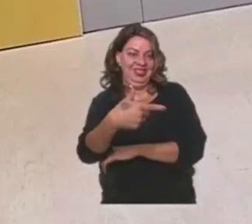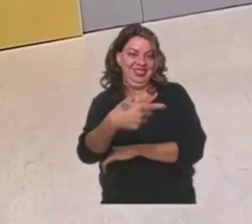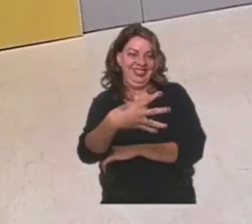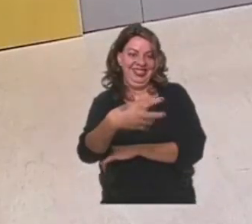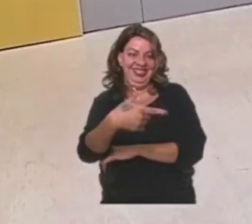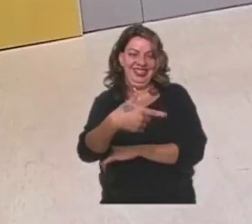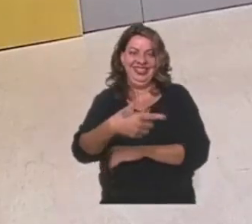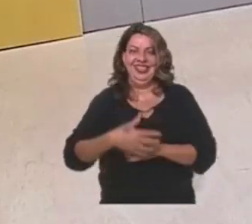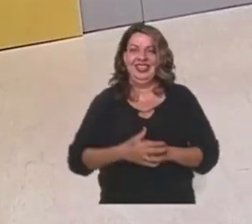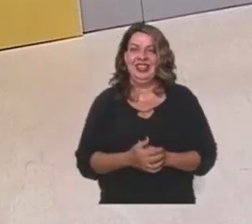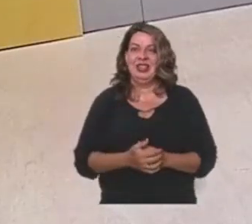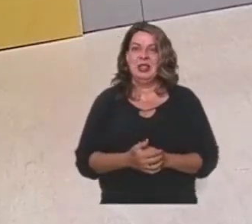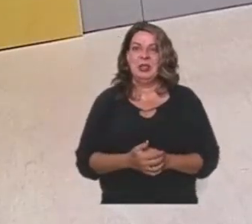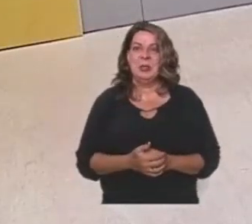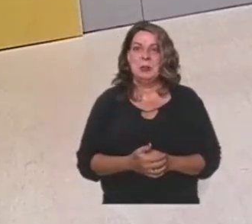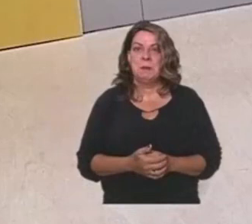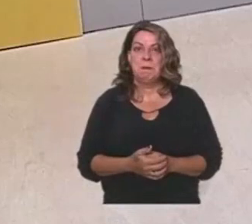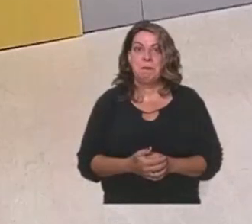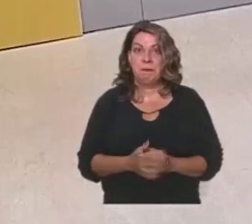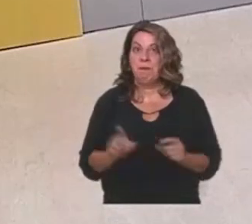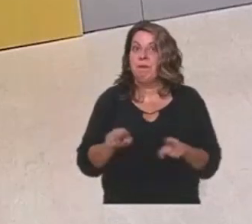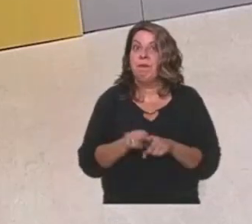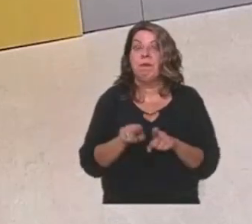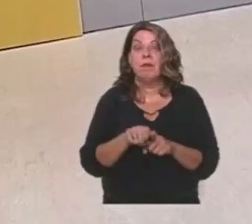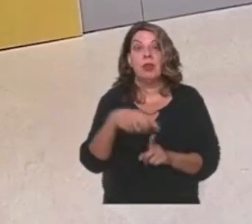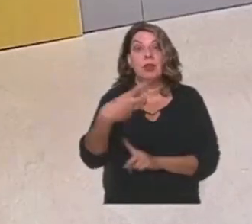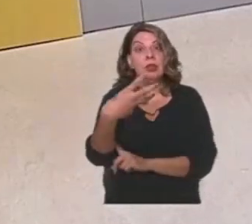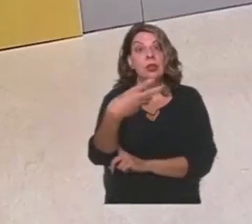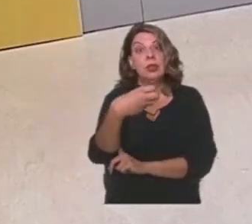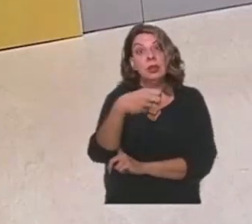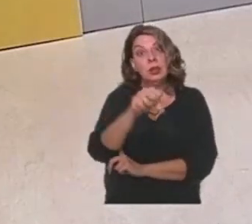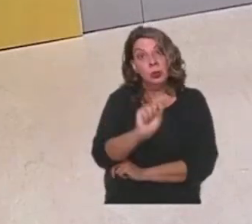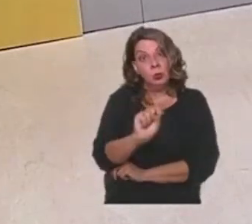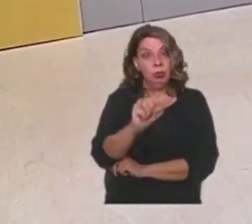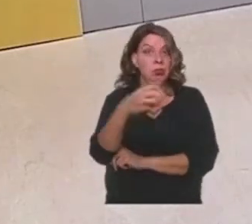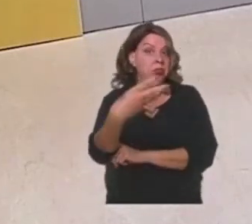marque 42. Sobe também 38,